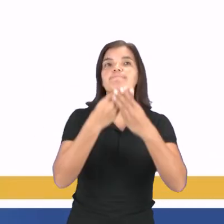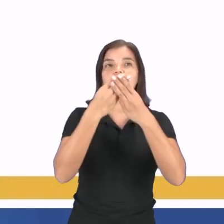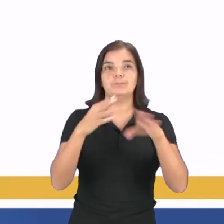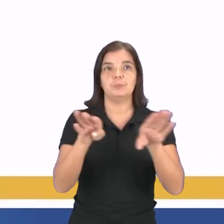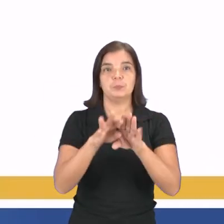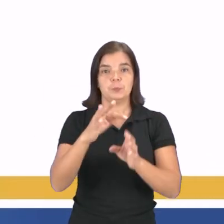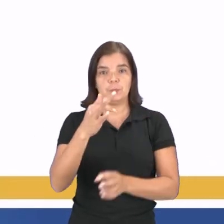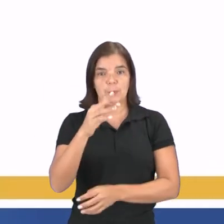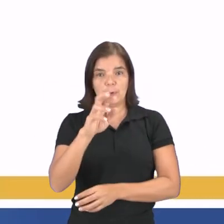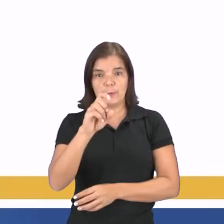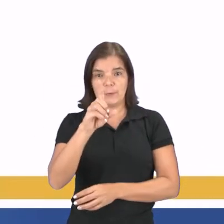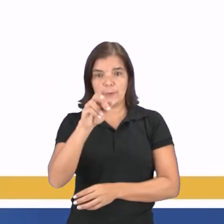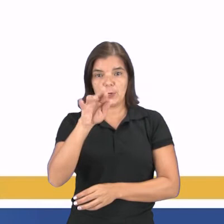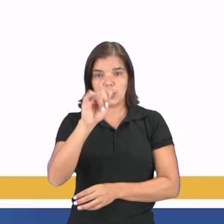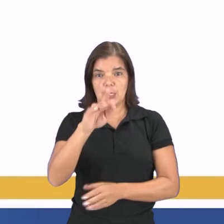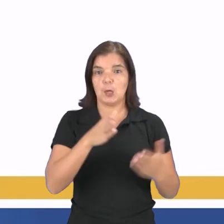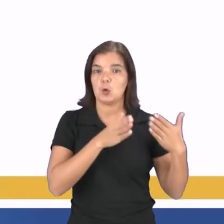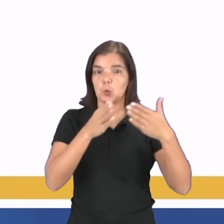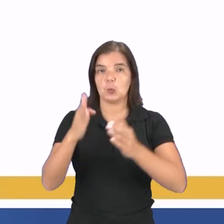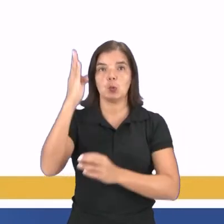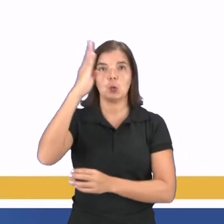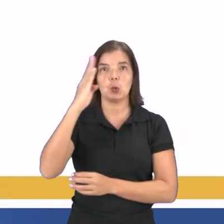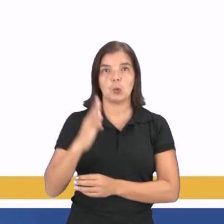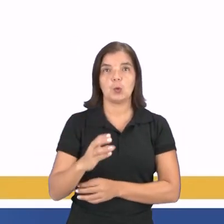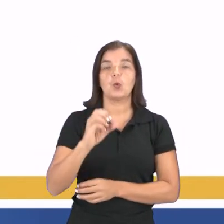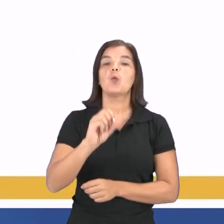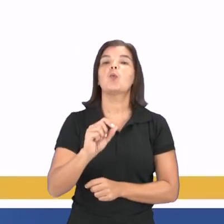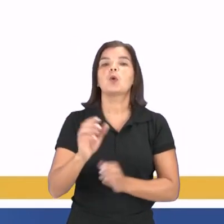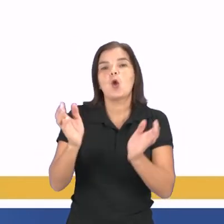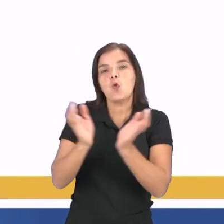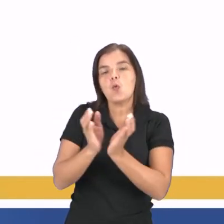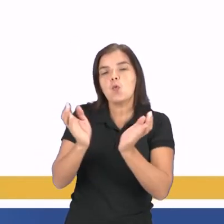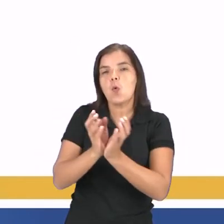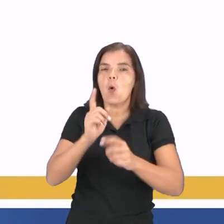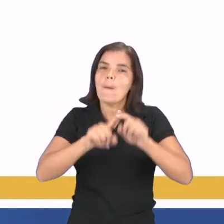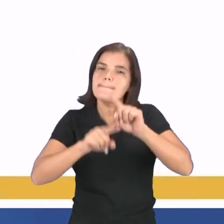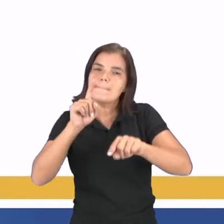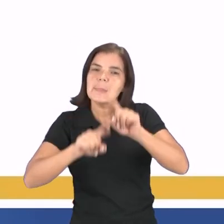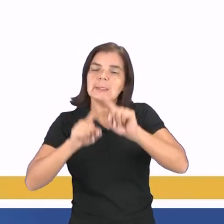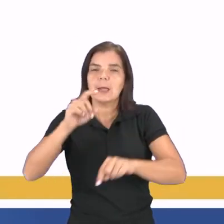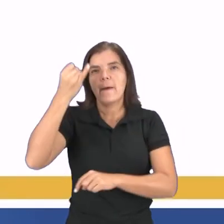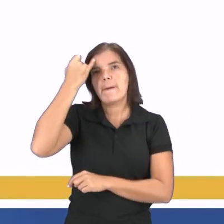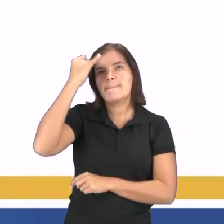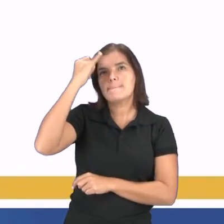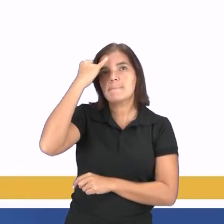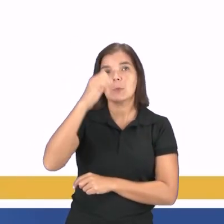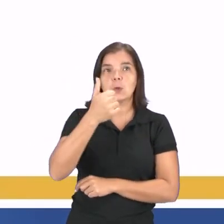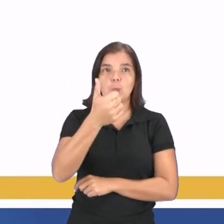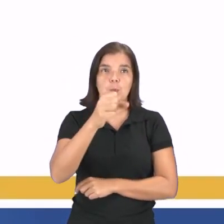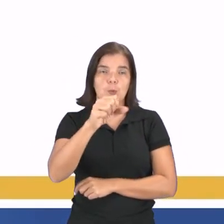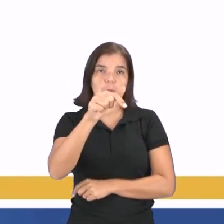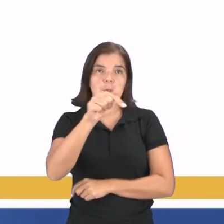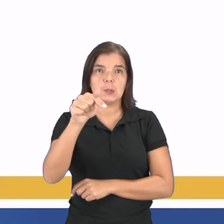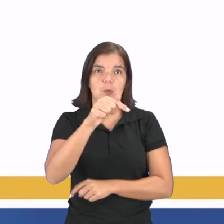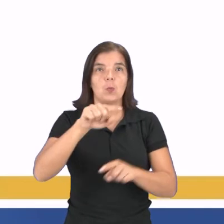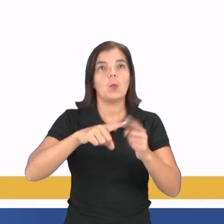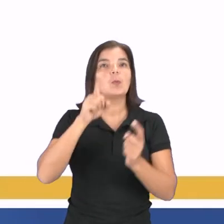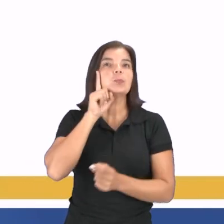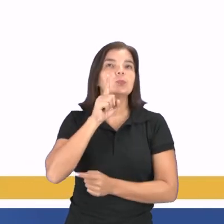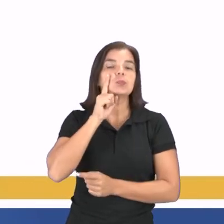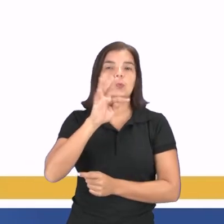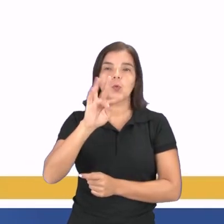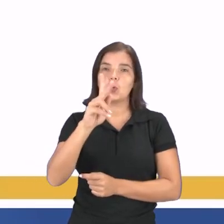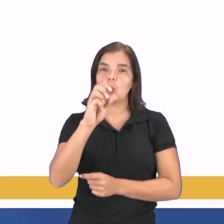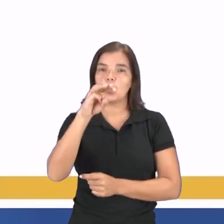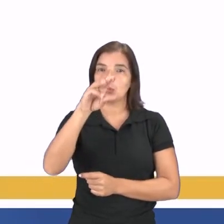Figner, que trouxe para o Brasil um fonógrafo, aparelho inventado em 1877 pelo